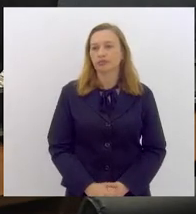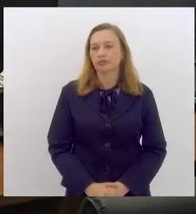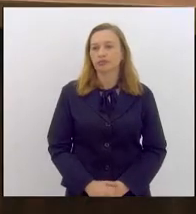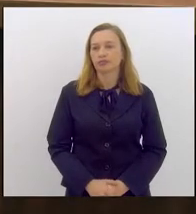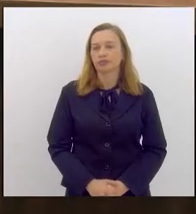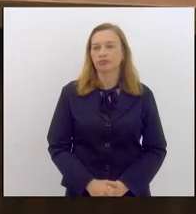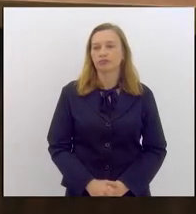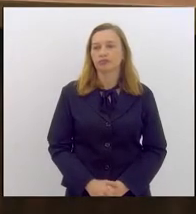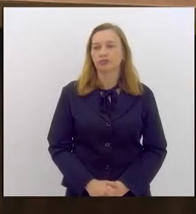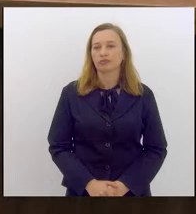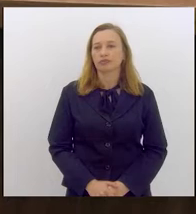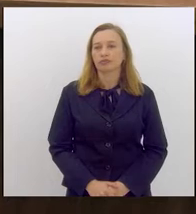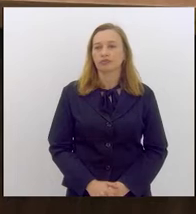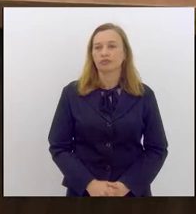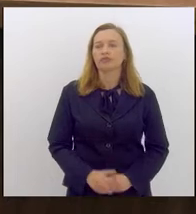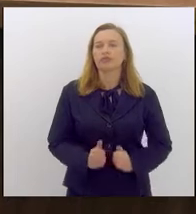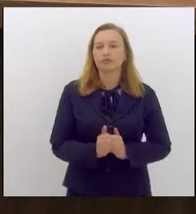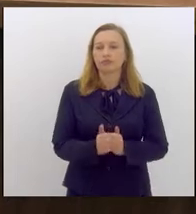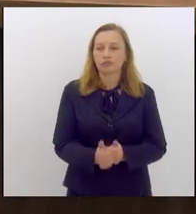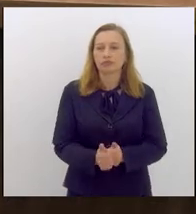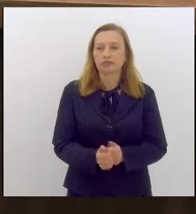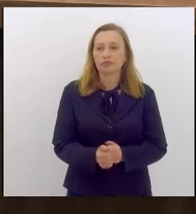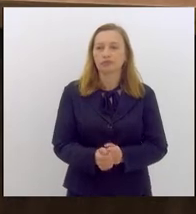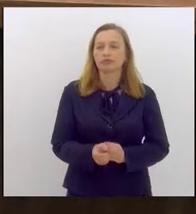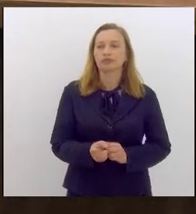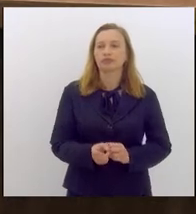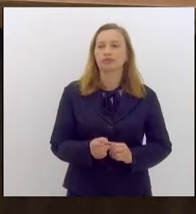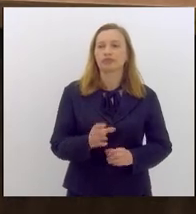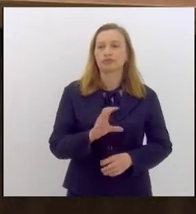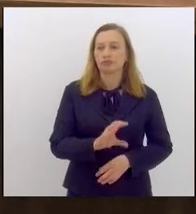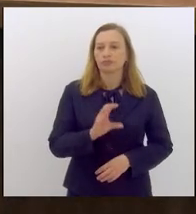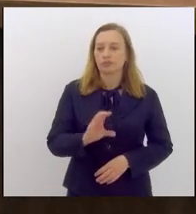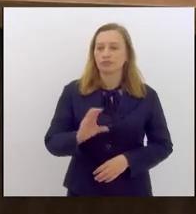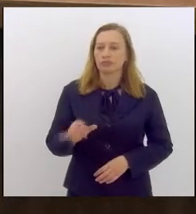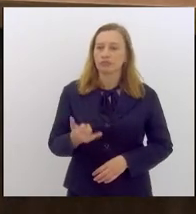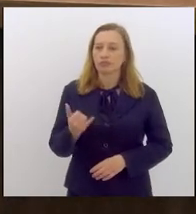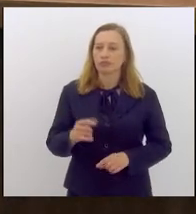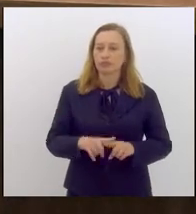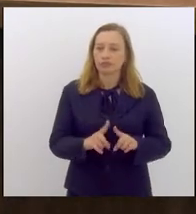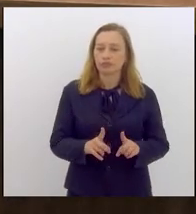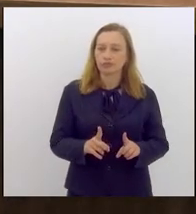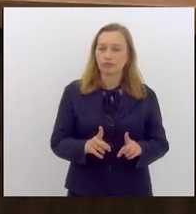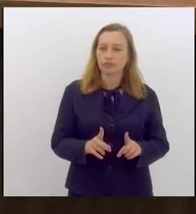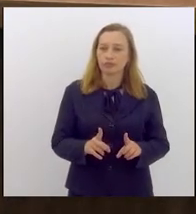O parecer segue o parecer da CCJ, porém, com uma